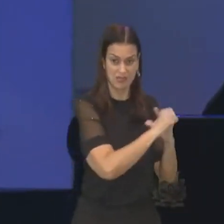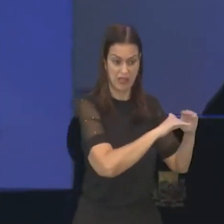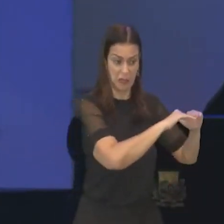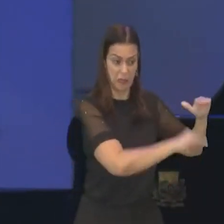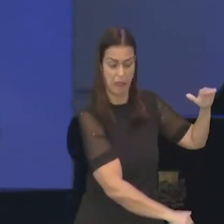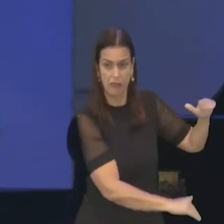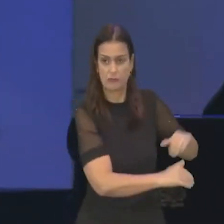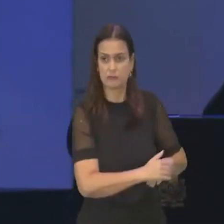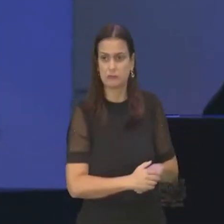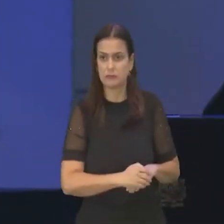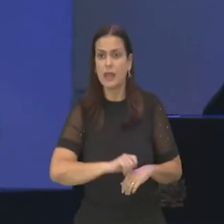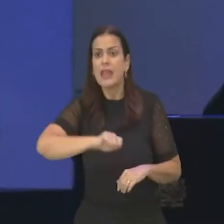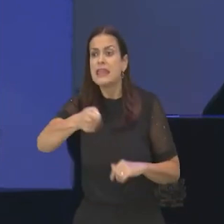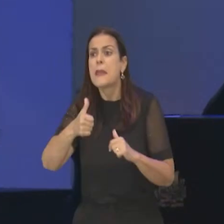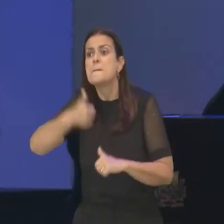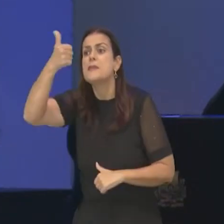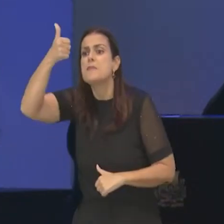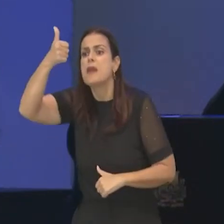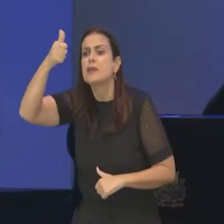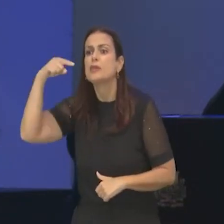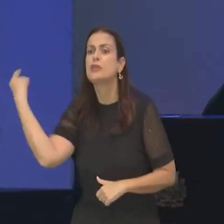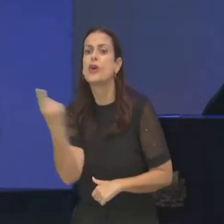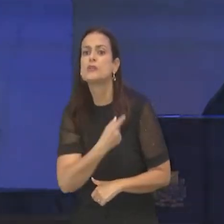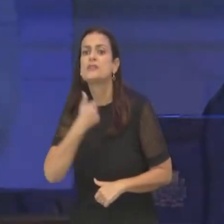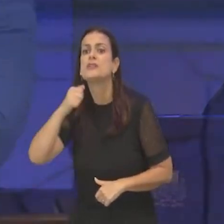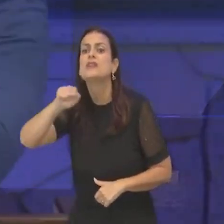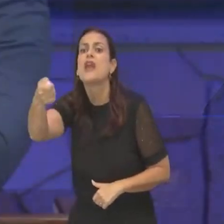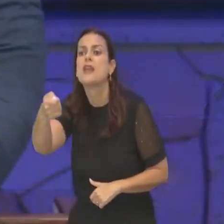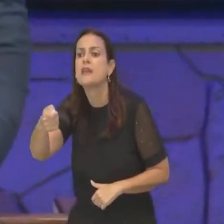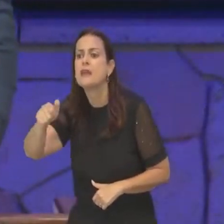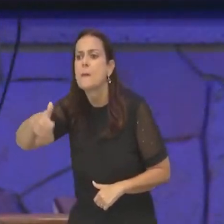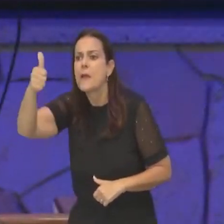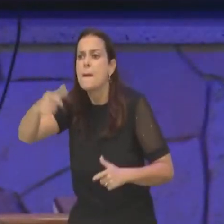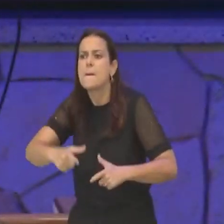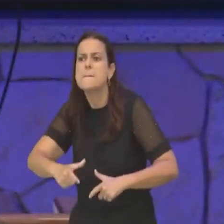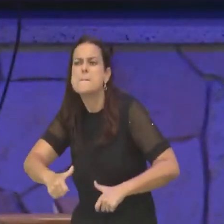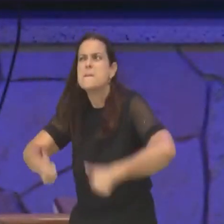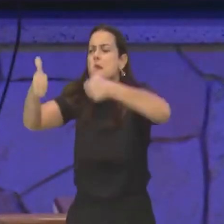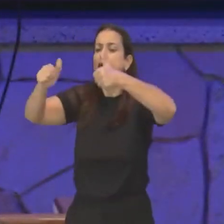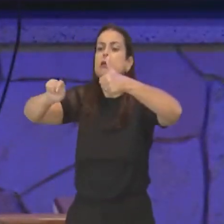Quem deve ser o primeiro entre nós? Quem deve ser o maior?